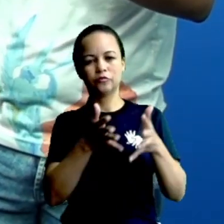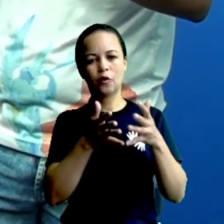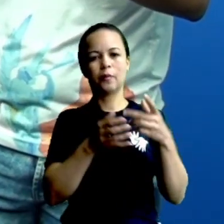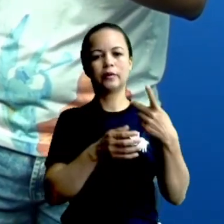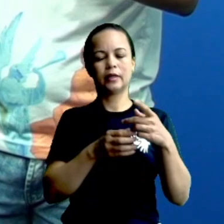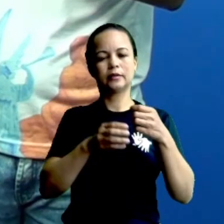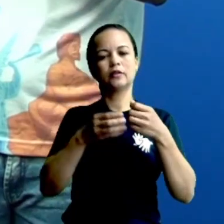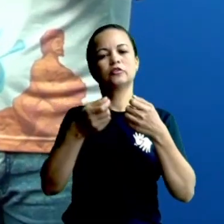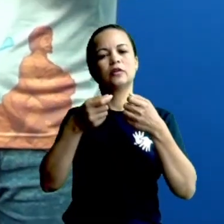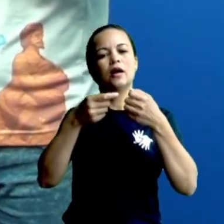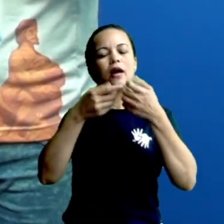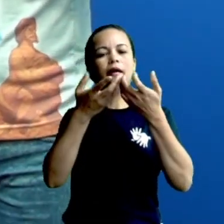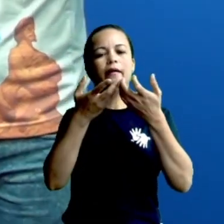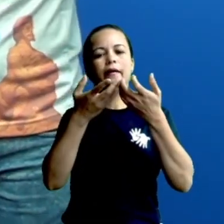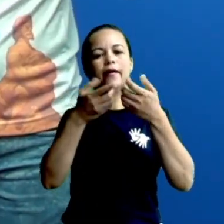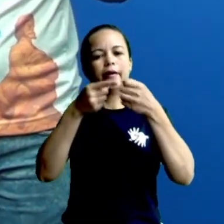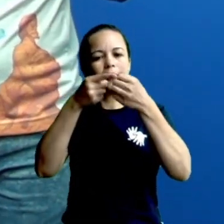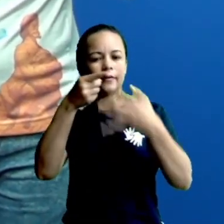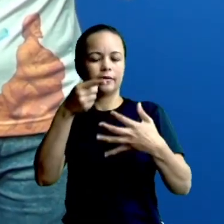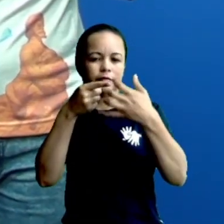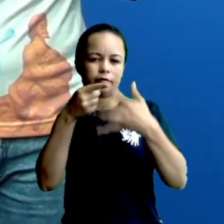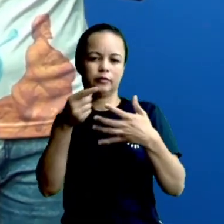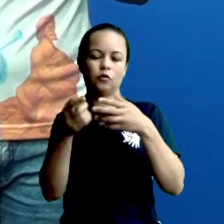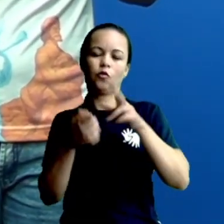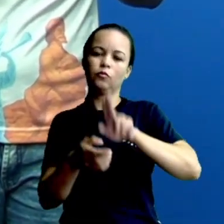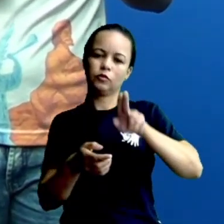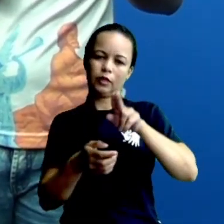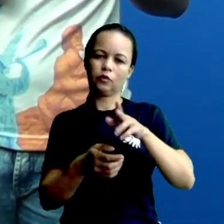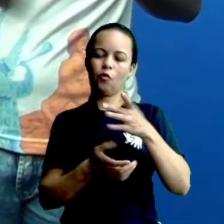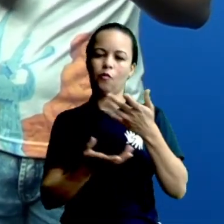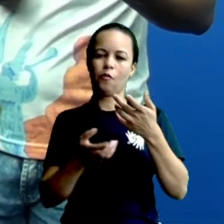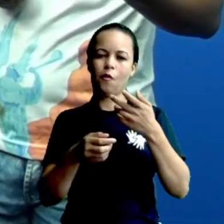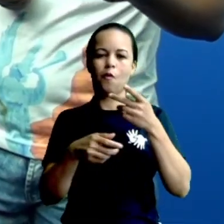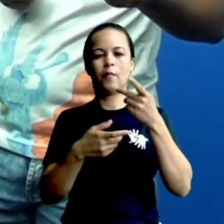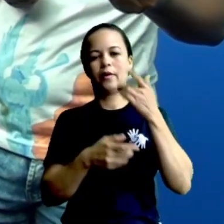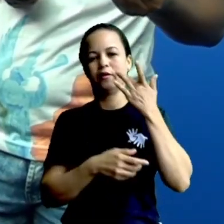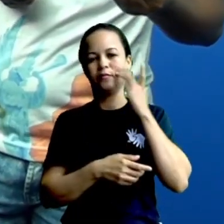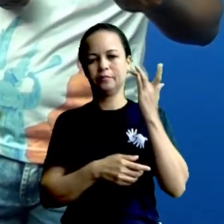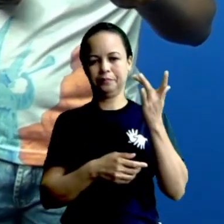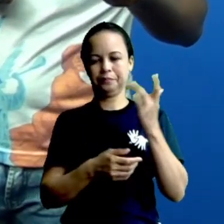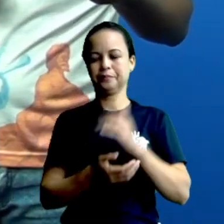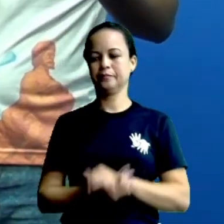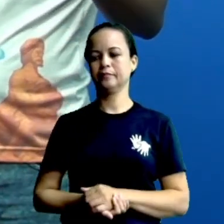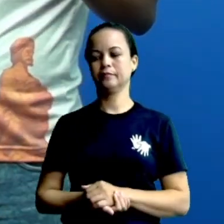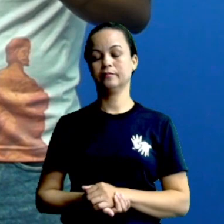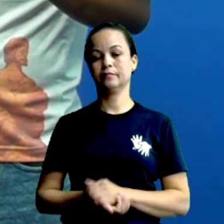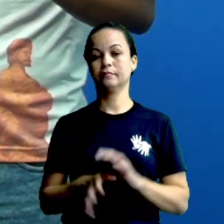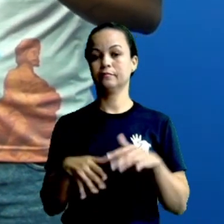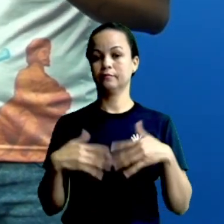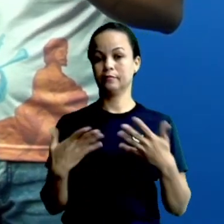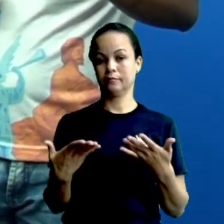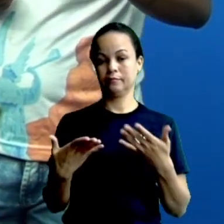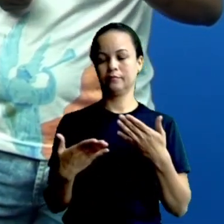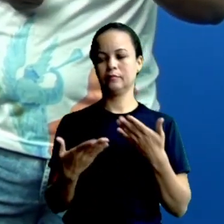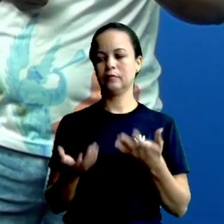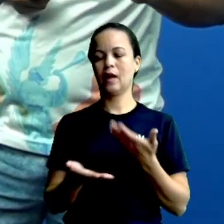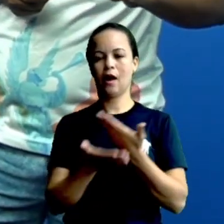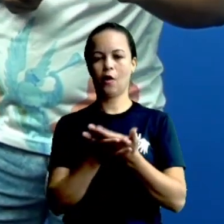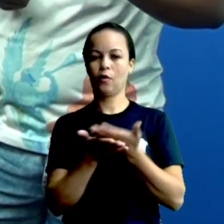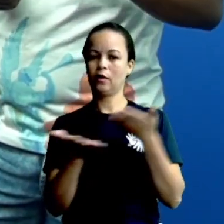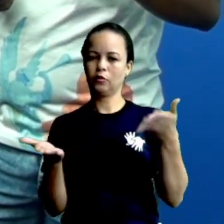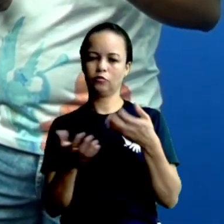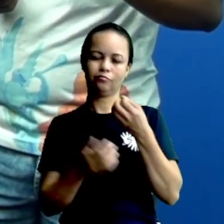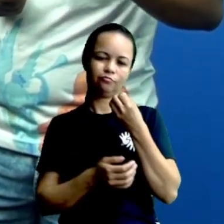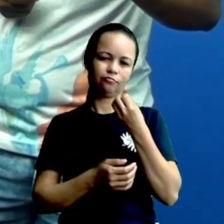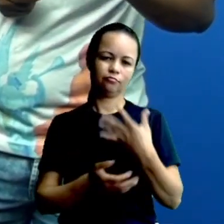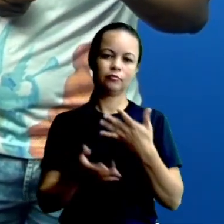Diversas classificações, utilizadas como pedras preciosas. Por isso, gente, hoje a aula foi muito boa